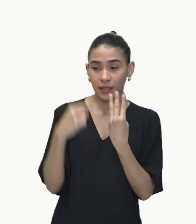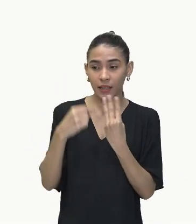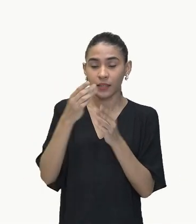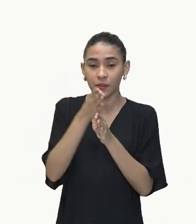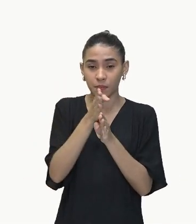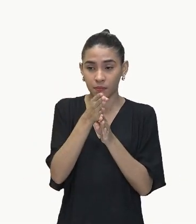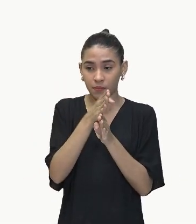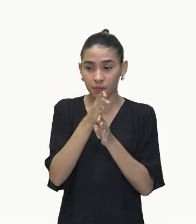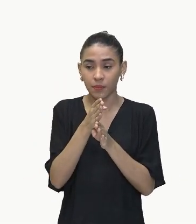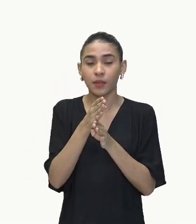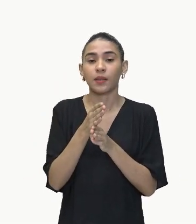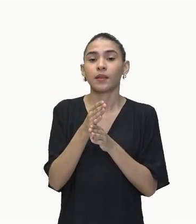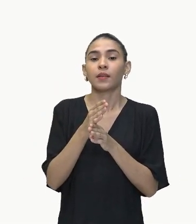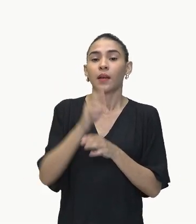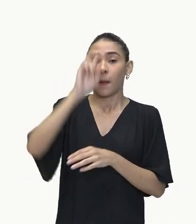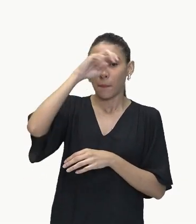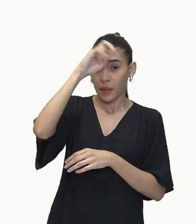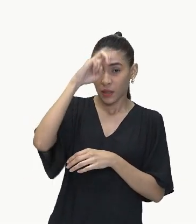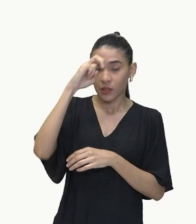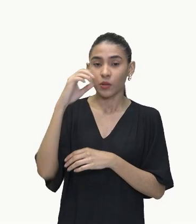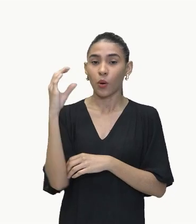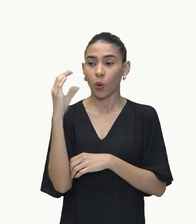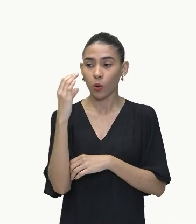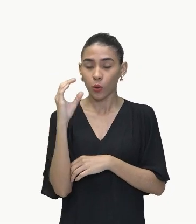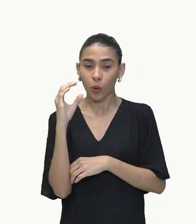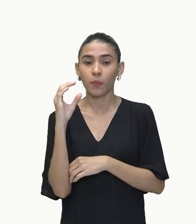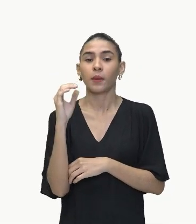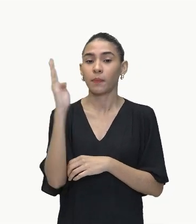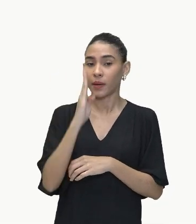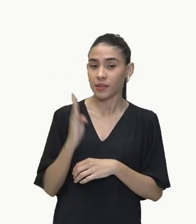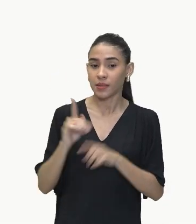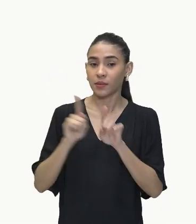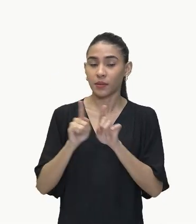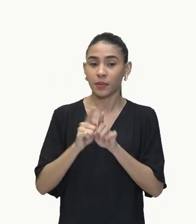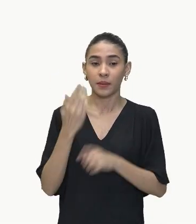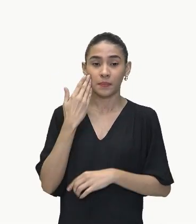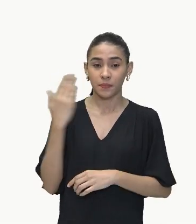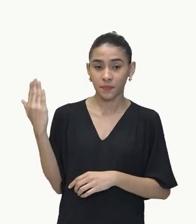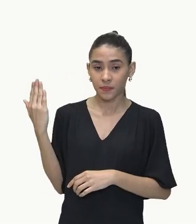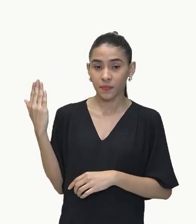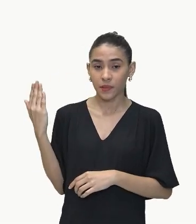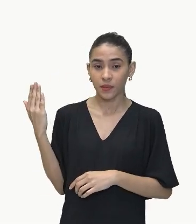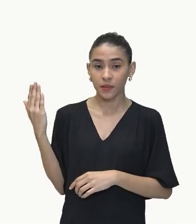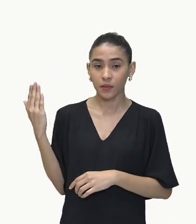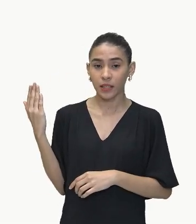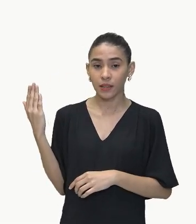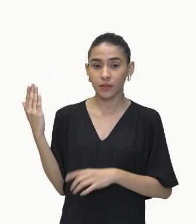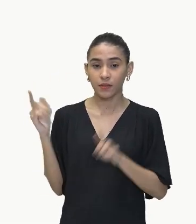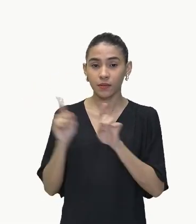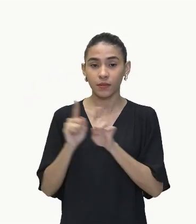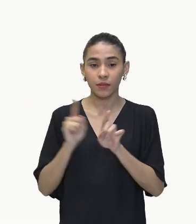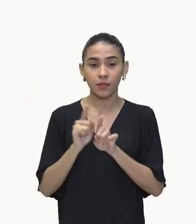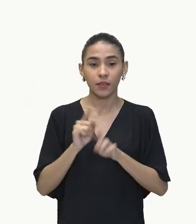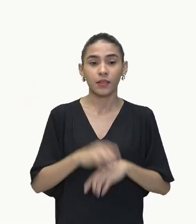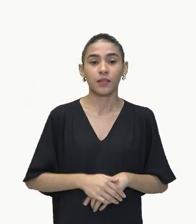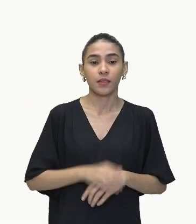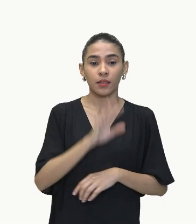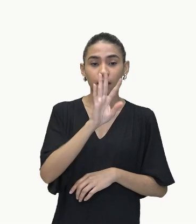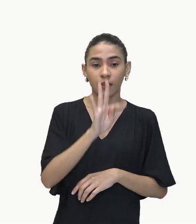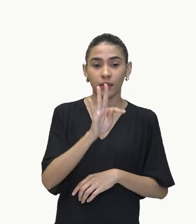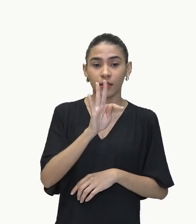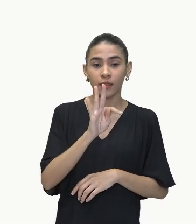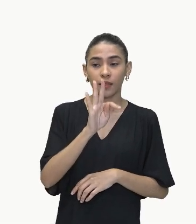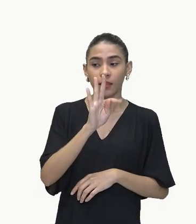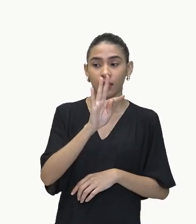temos Peru, Colômbia e Brasil, e aqui entre Letícia, na Colômbia, e Tabatinga, no